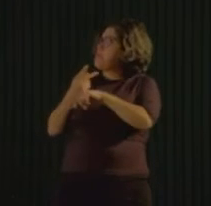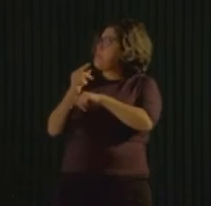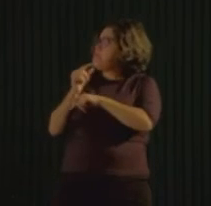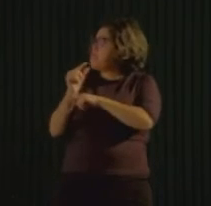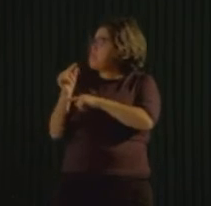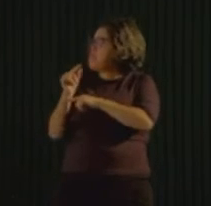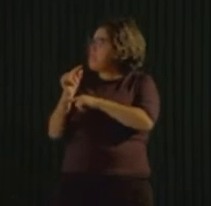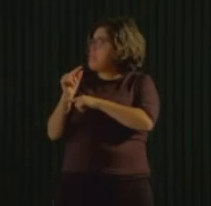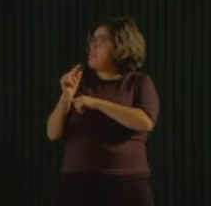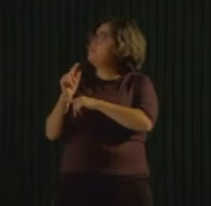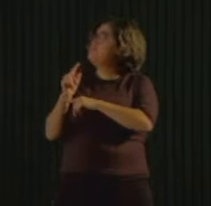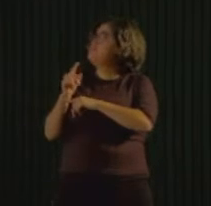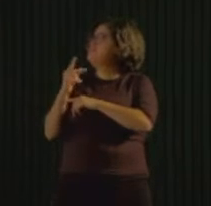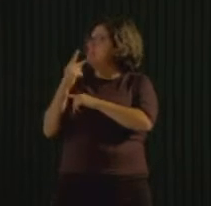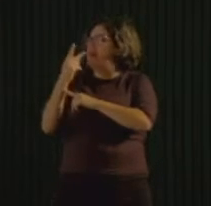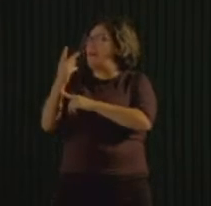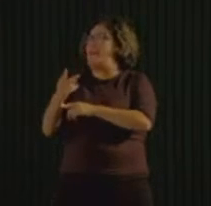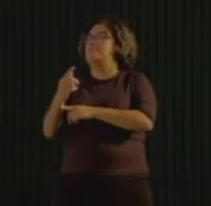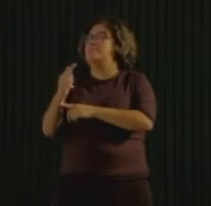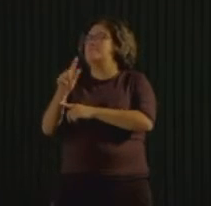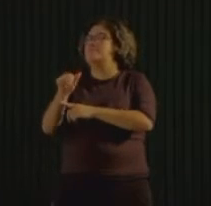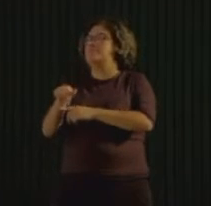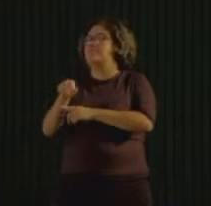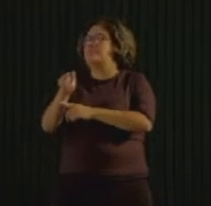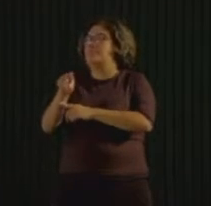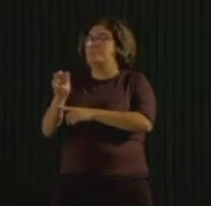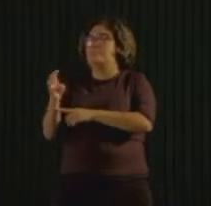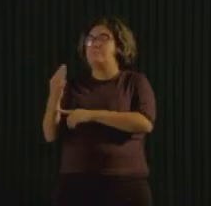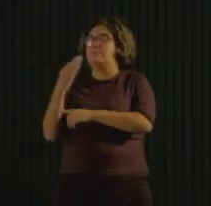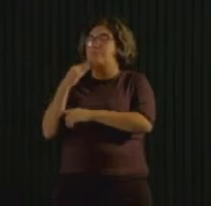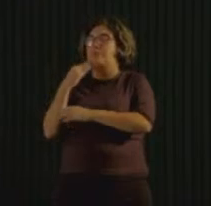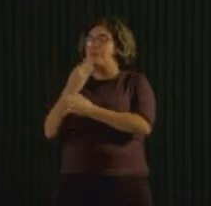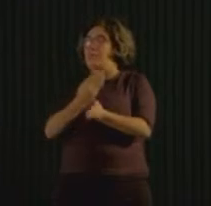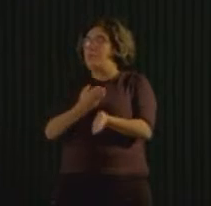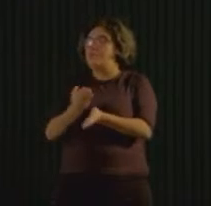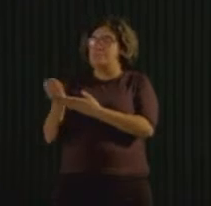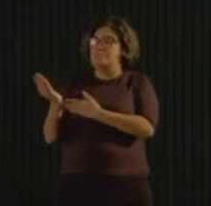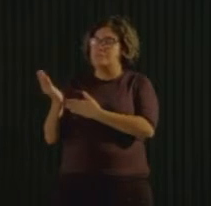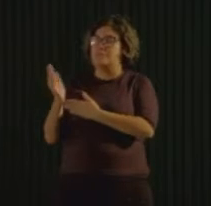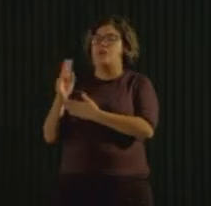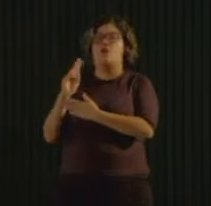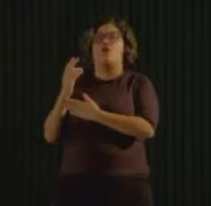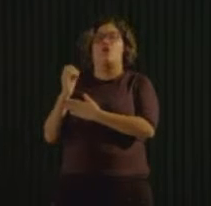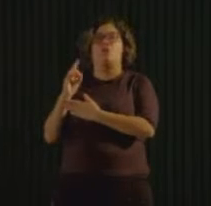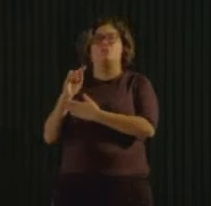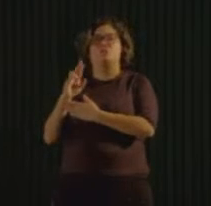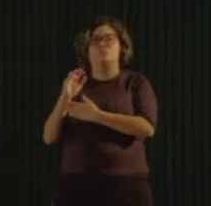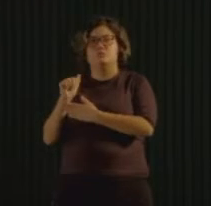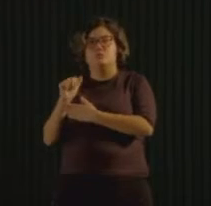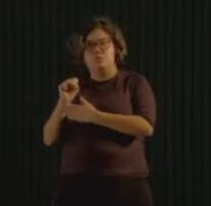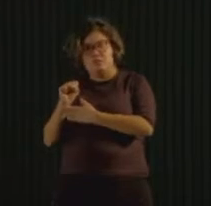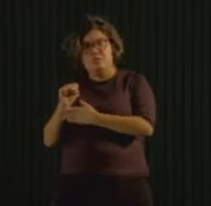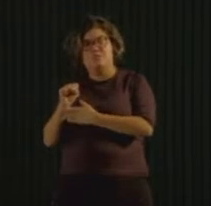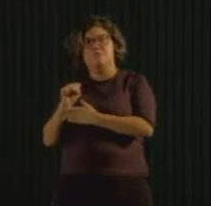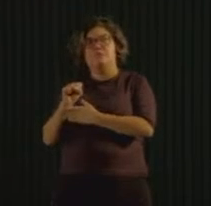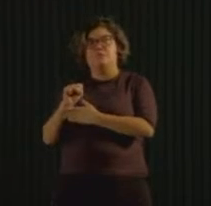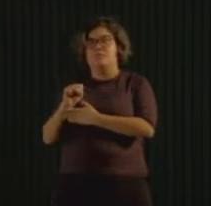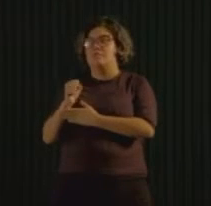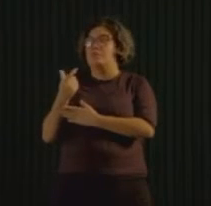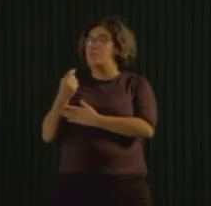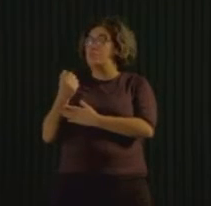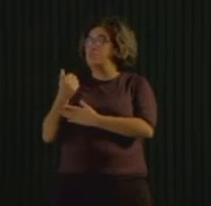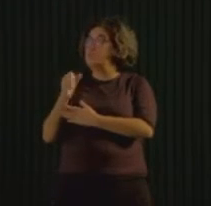plastiquinho, disseram 7,5 bilhões de pessoas. Essa é uma imagem do Golfo de Honduras, no Caribe, é uma imagem